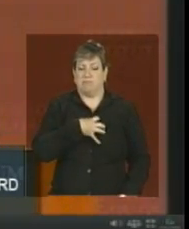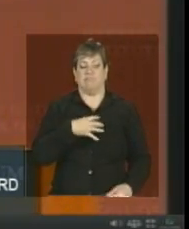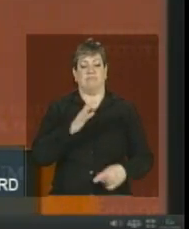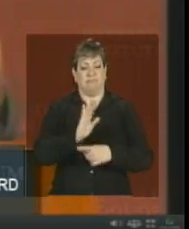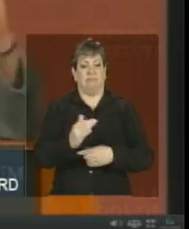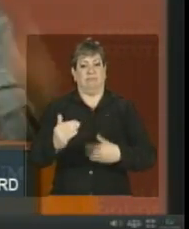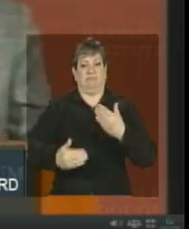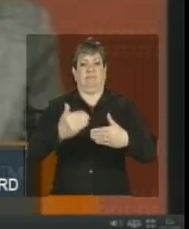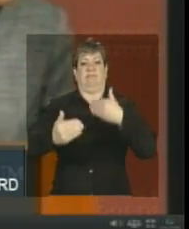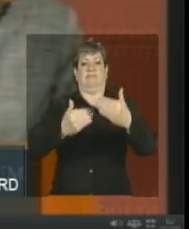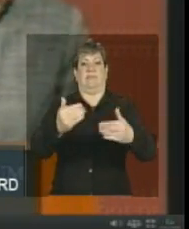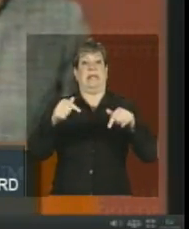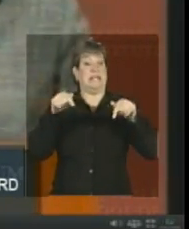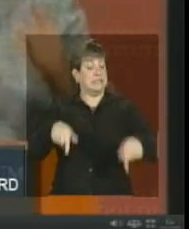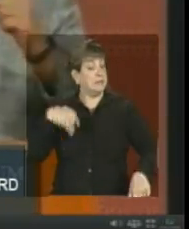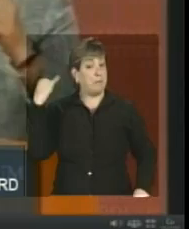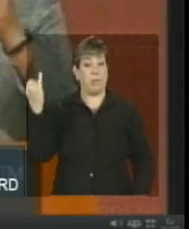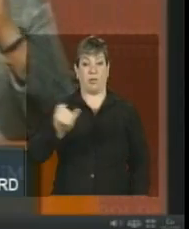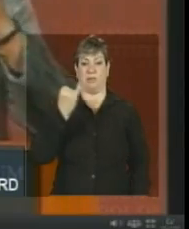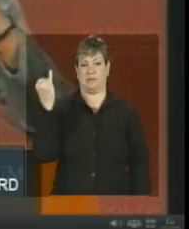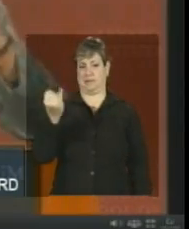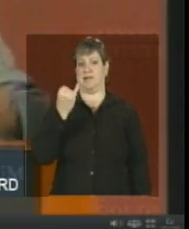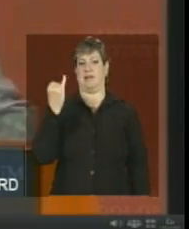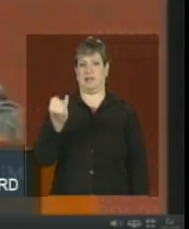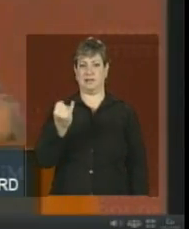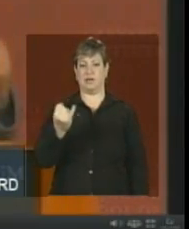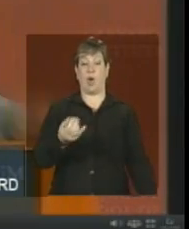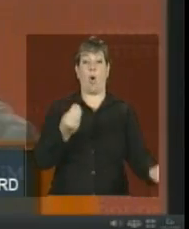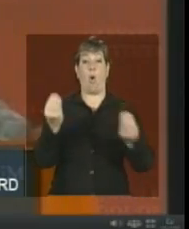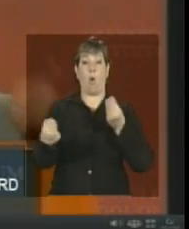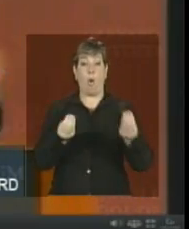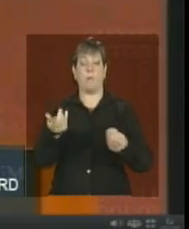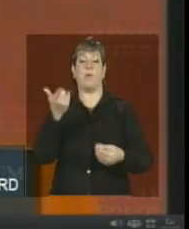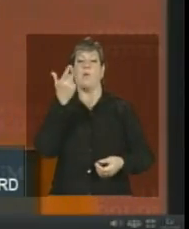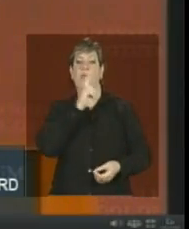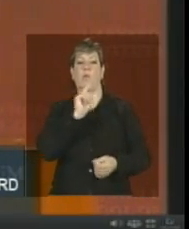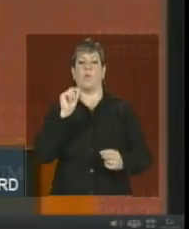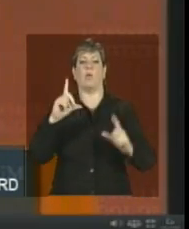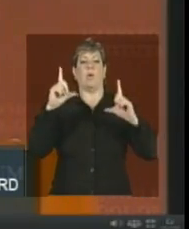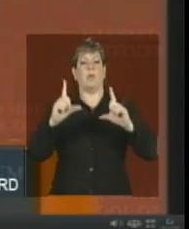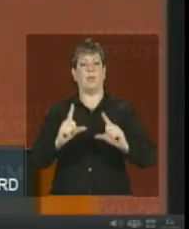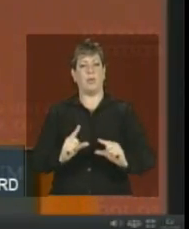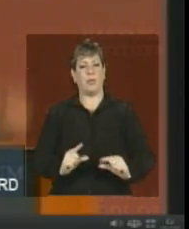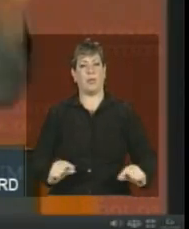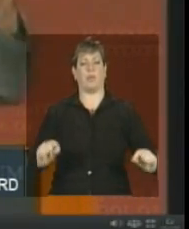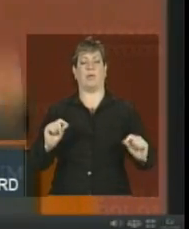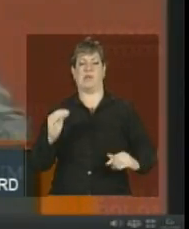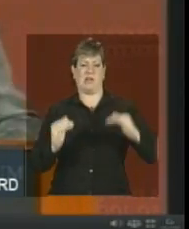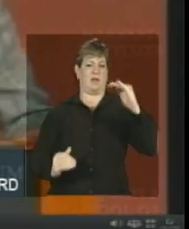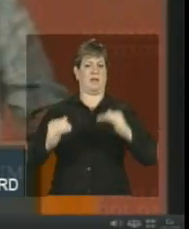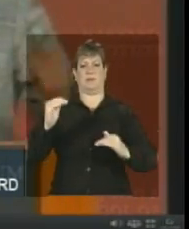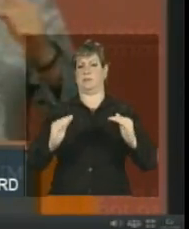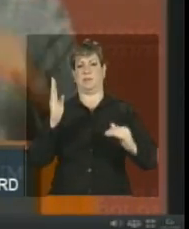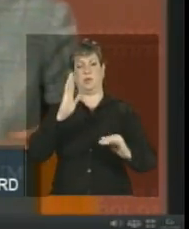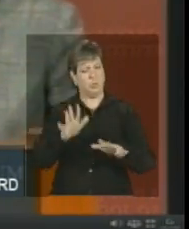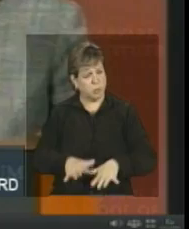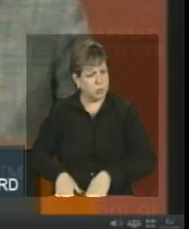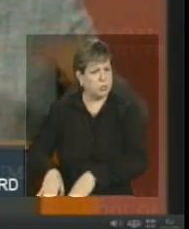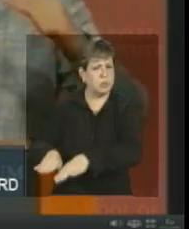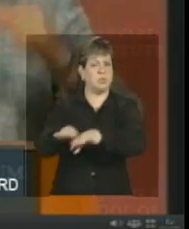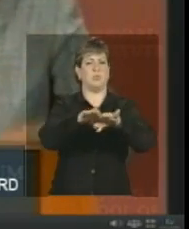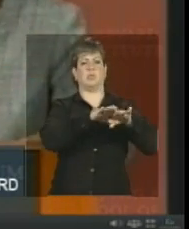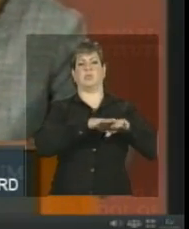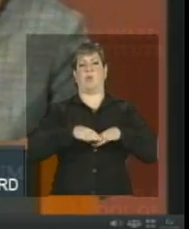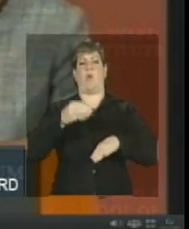para nós, é crucial como mecanismo de redução da desigualdade no Brasil. A educação é o